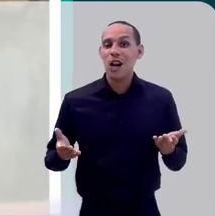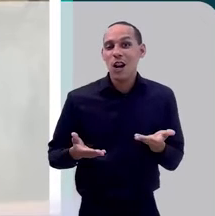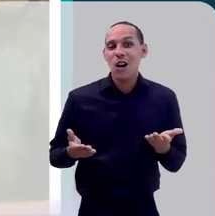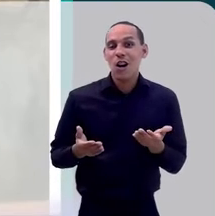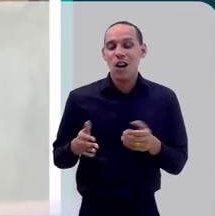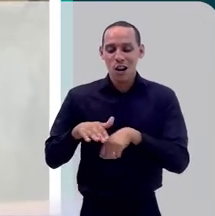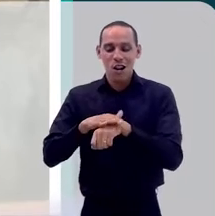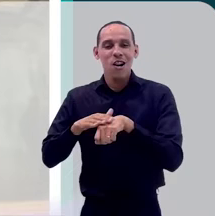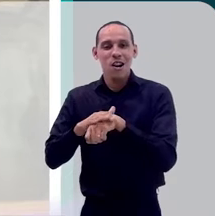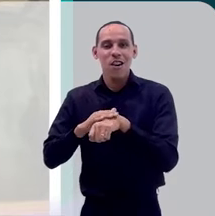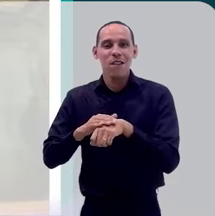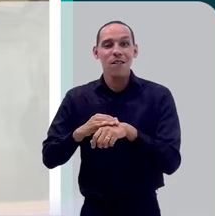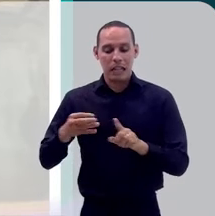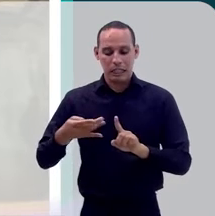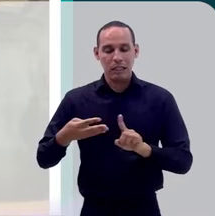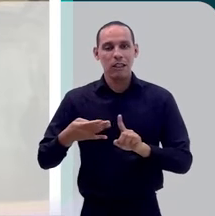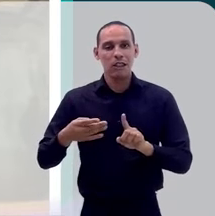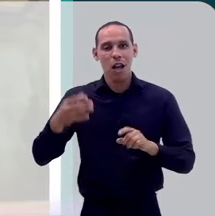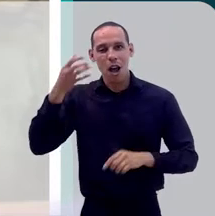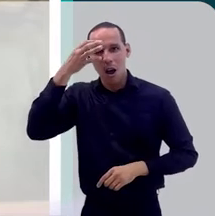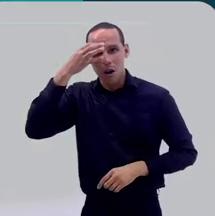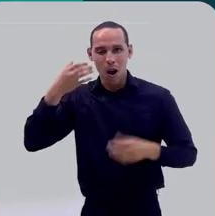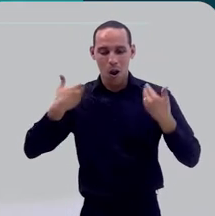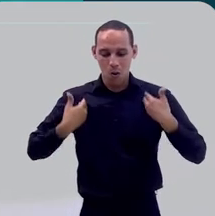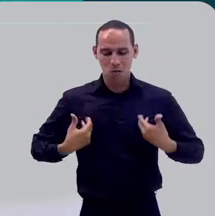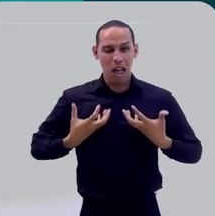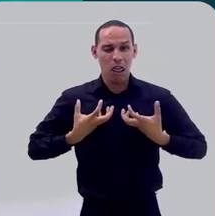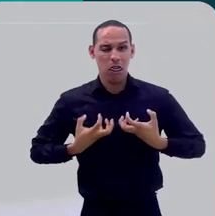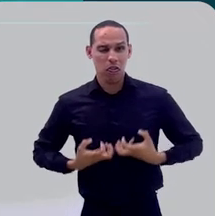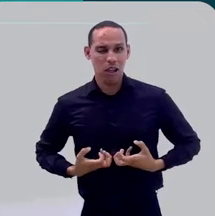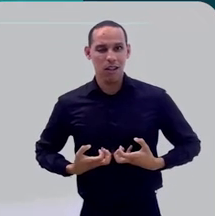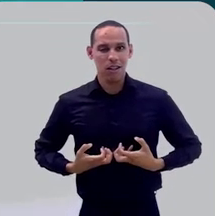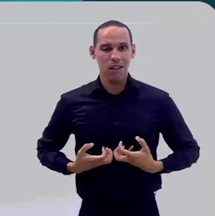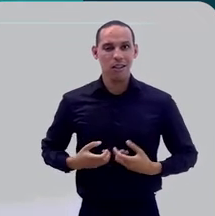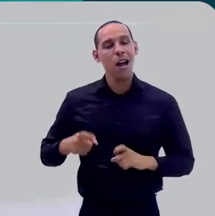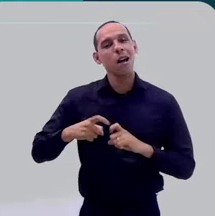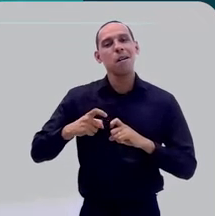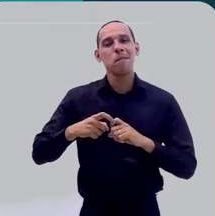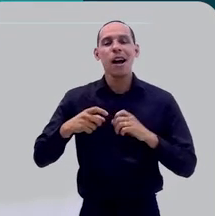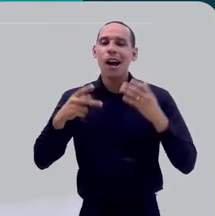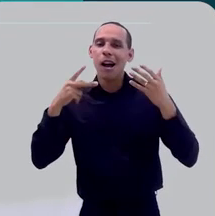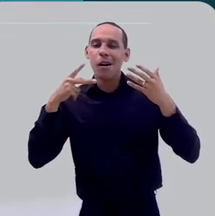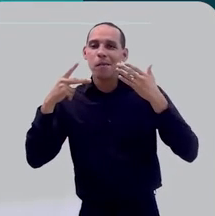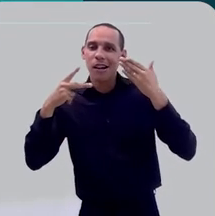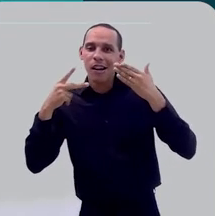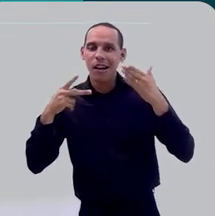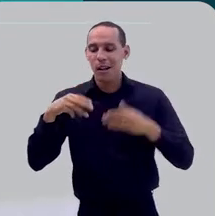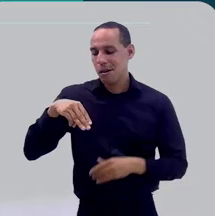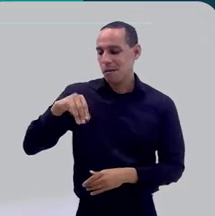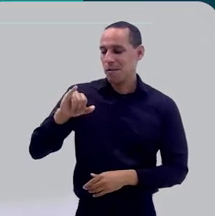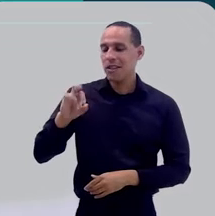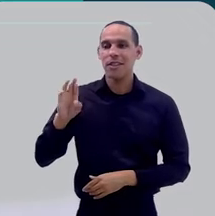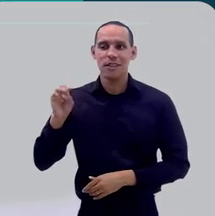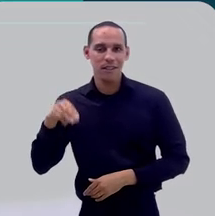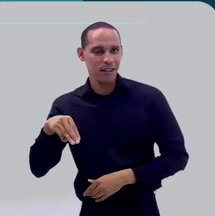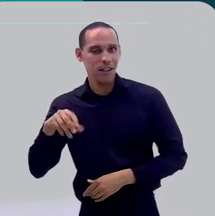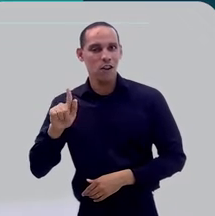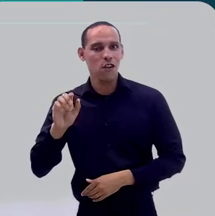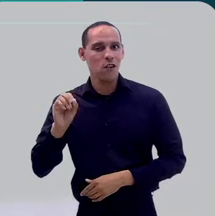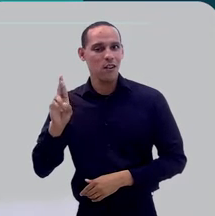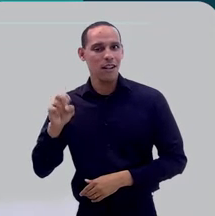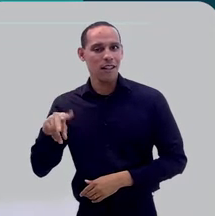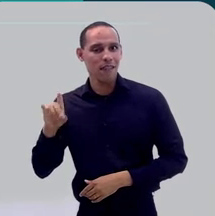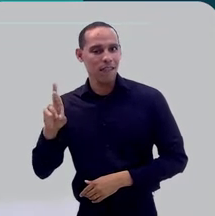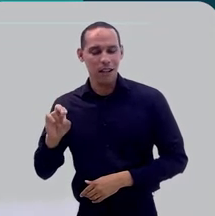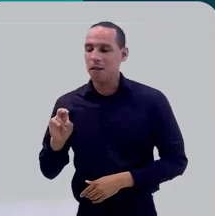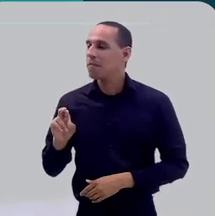Hoje estamos conversando sobre síndrome de burnout com a médica psiquiatra Miriam Gorender.